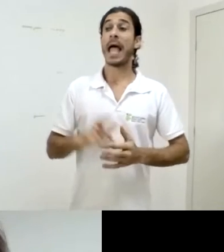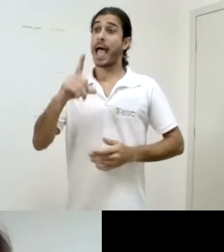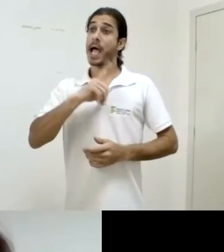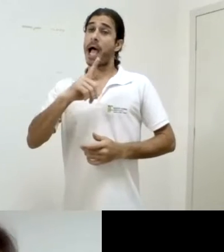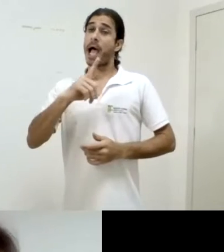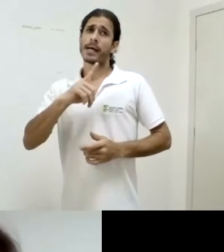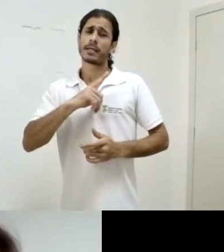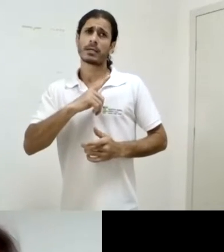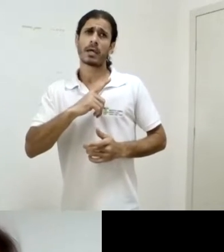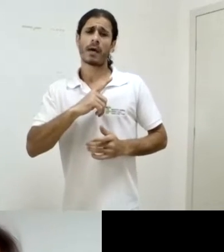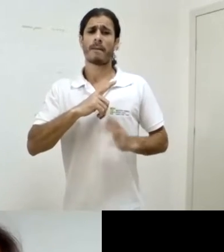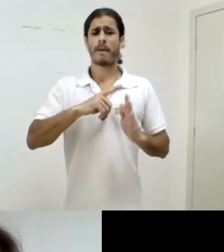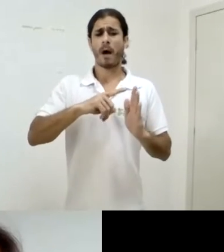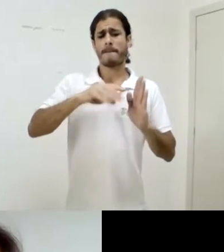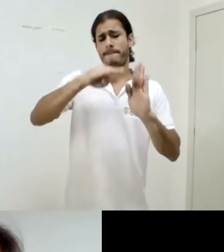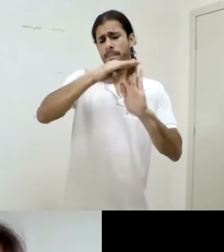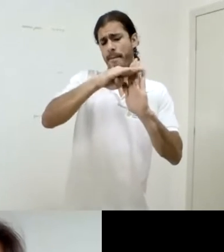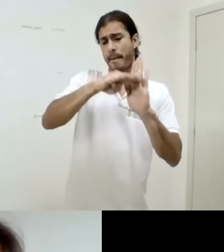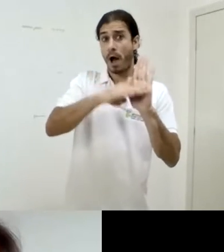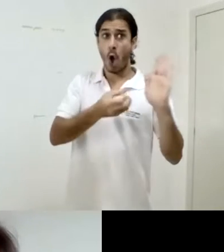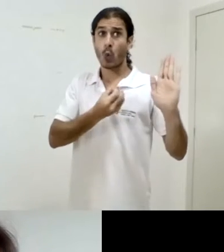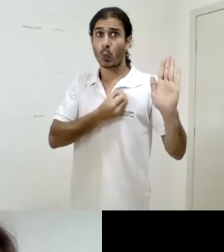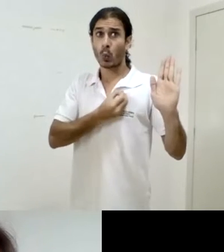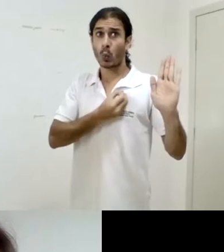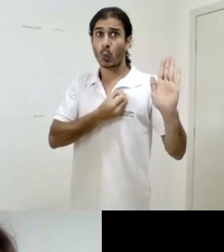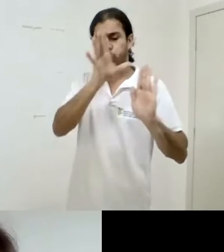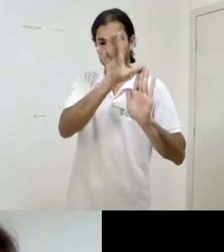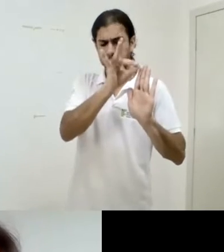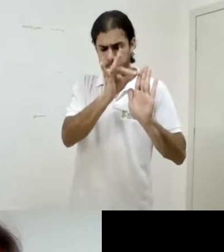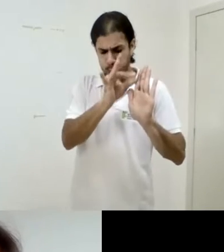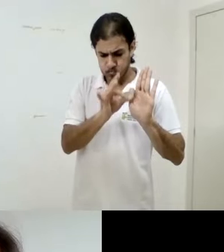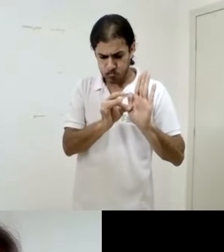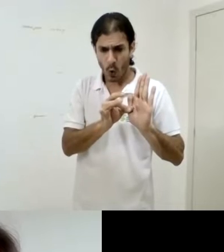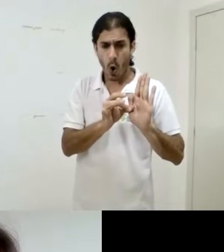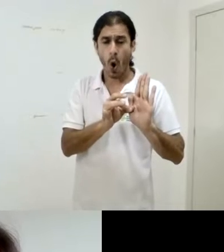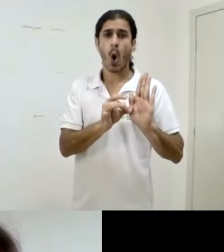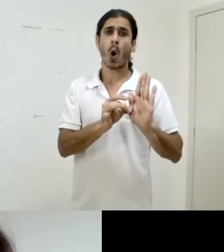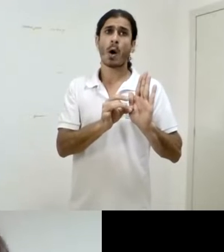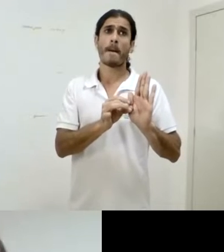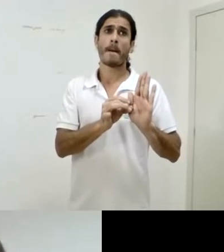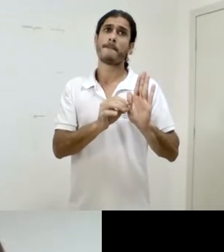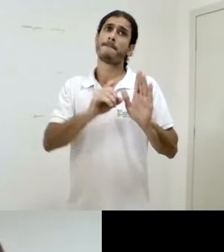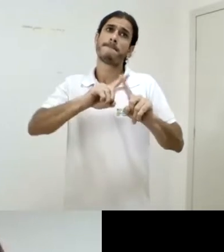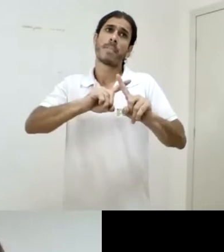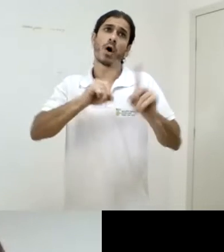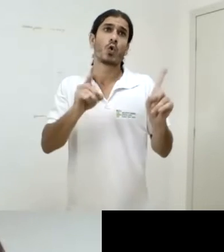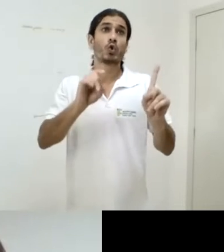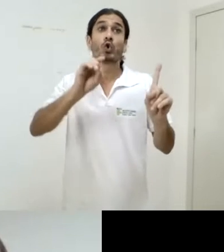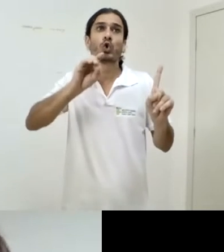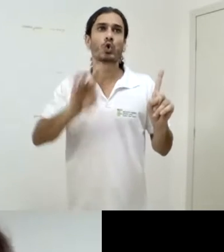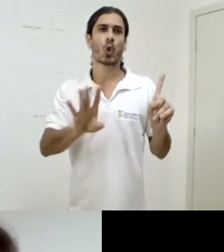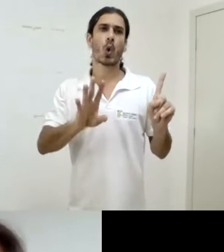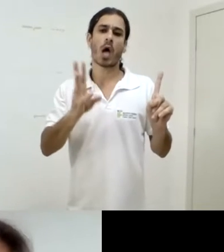qualitativo, isso não só na área da educação, porque eu tenho formação em